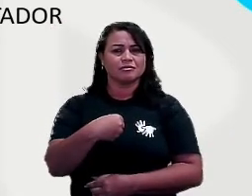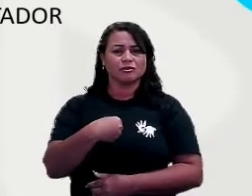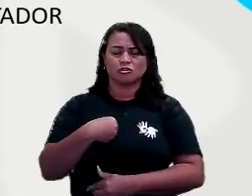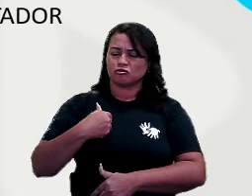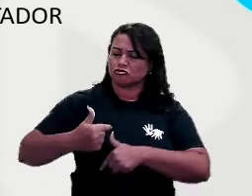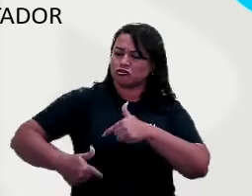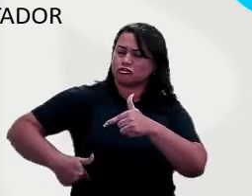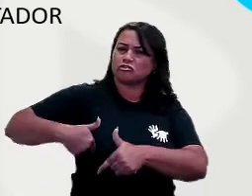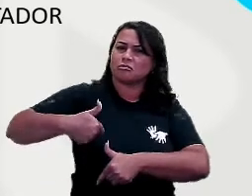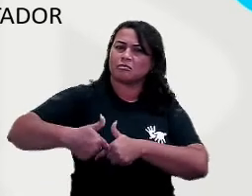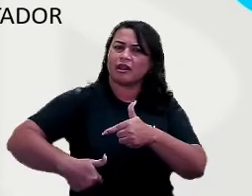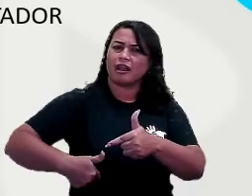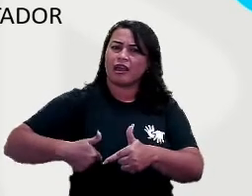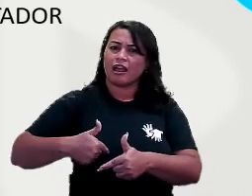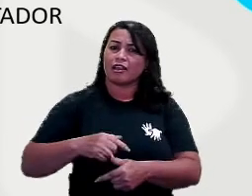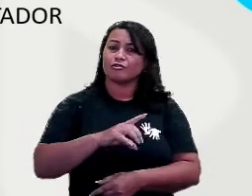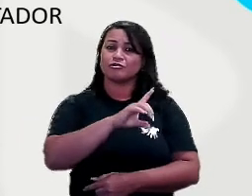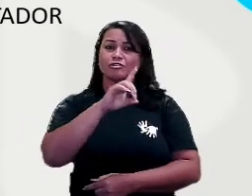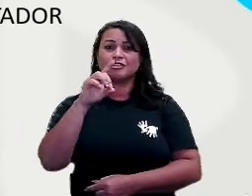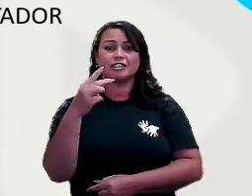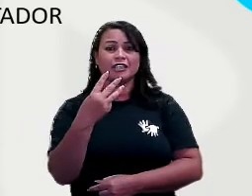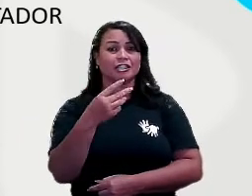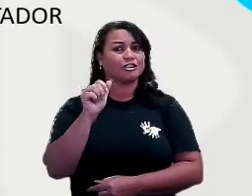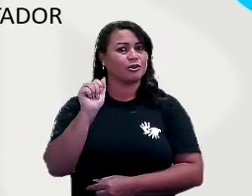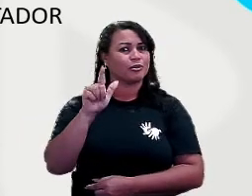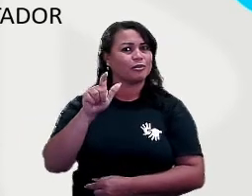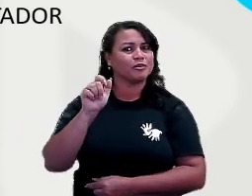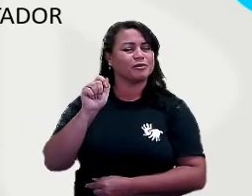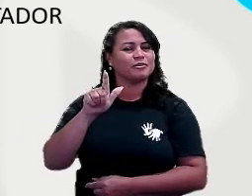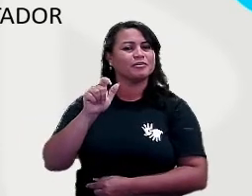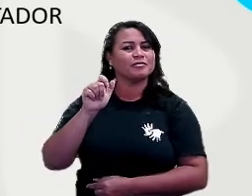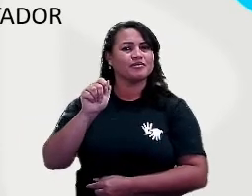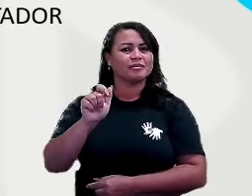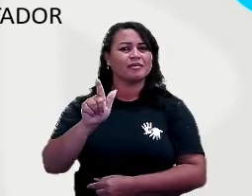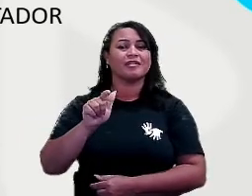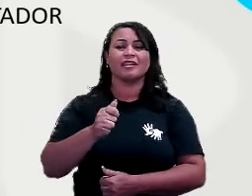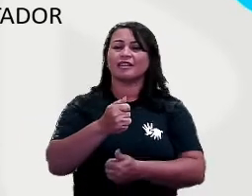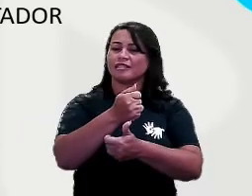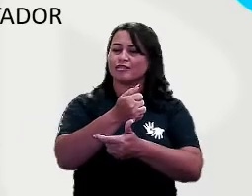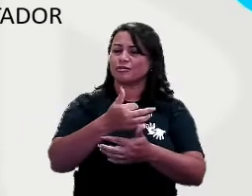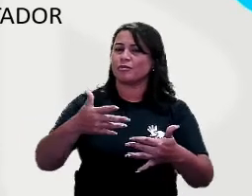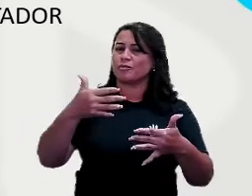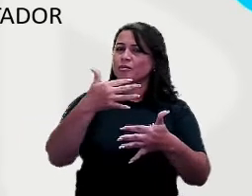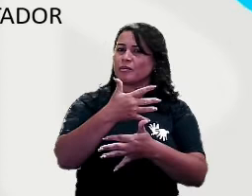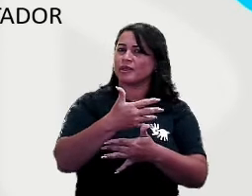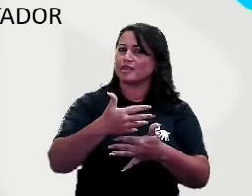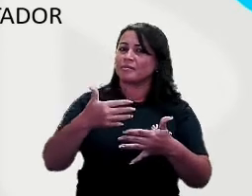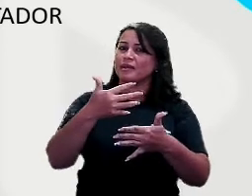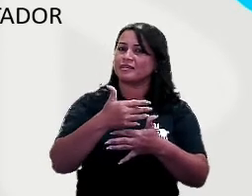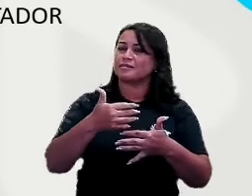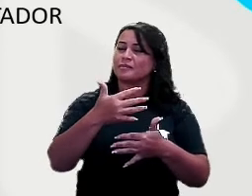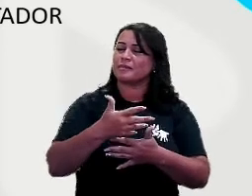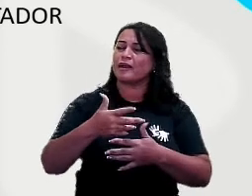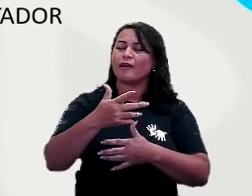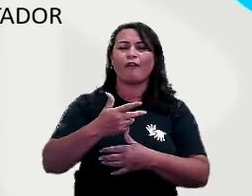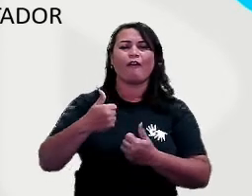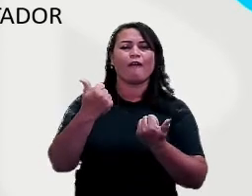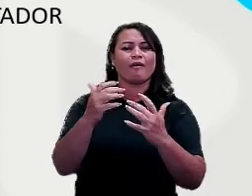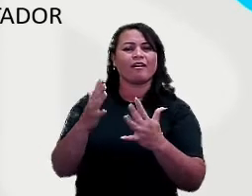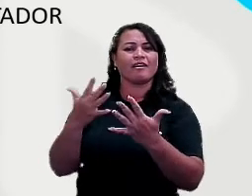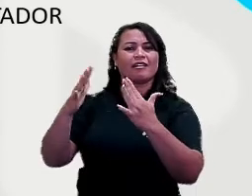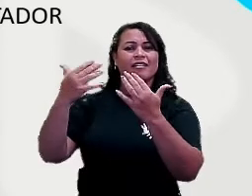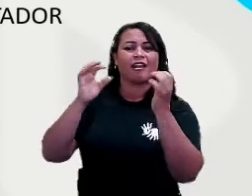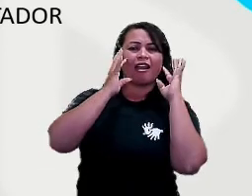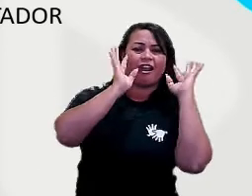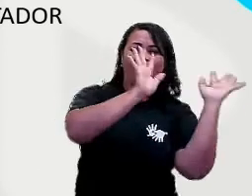soldados que nos legaram o dia 3 de agosto. Entre as tuas irmãs de maior